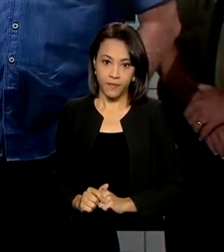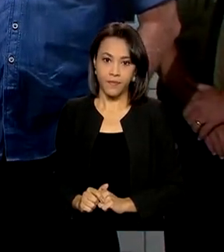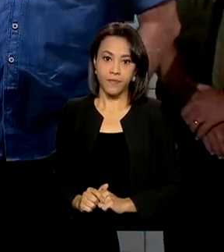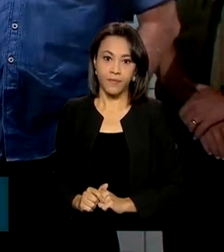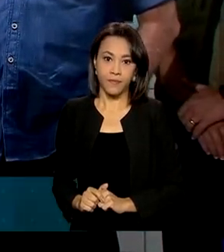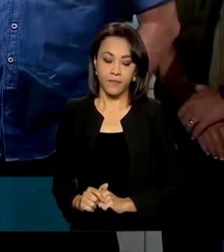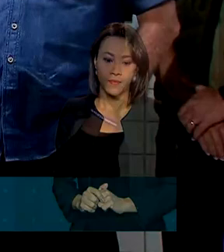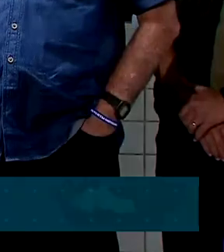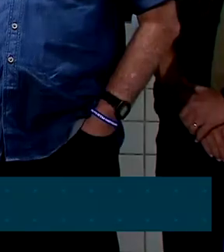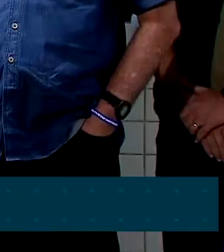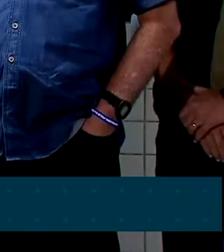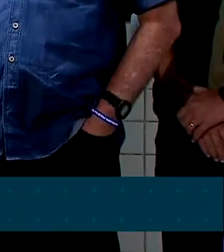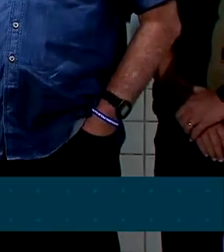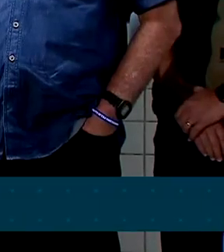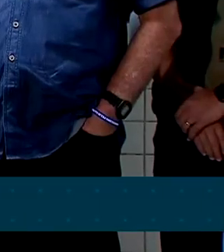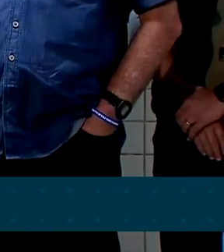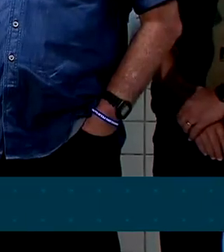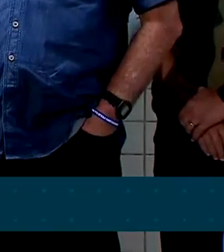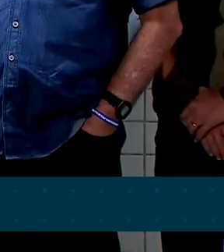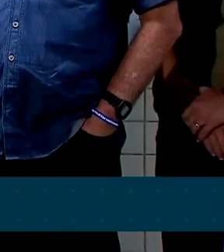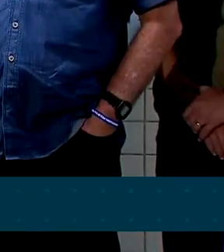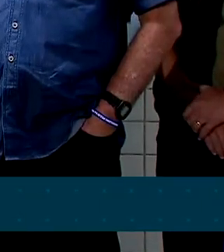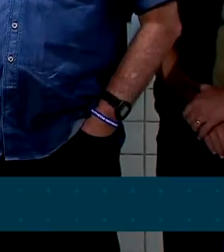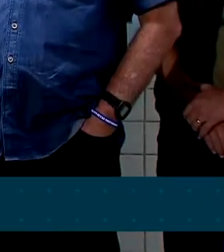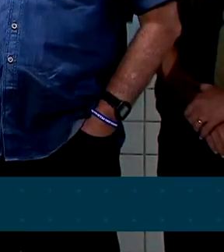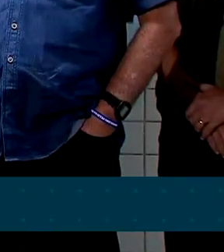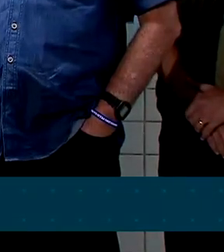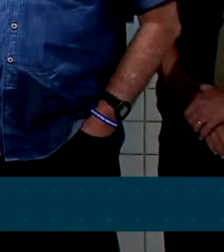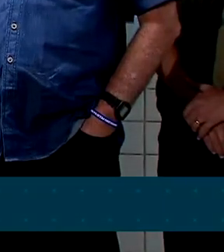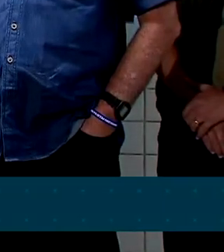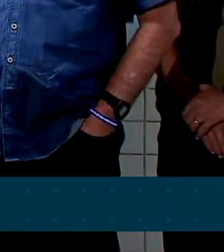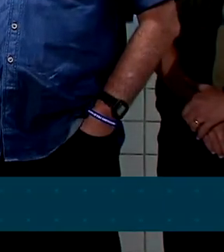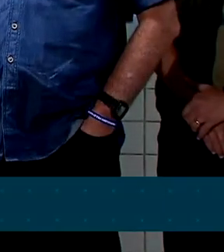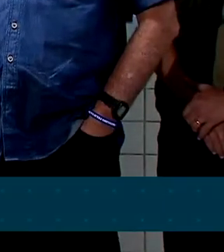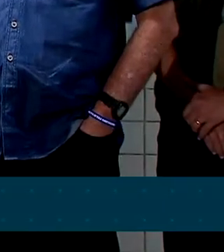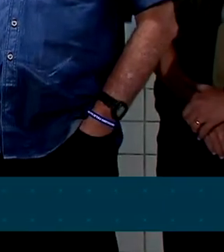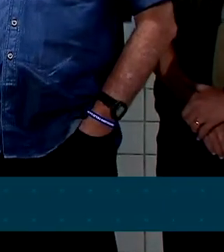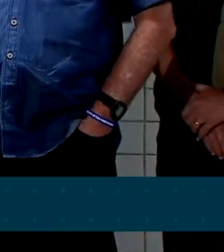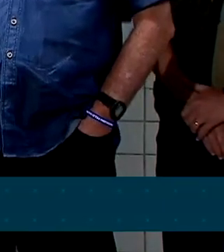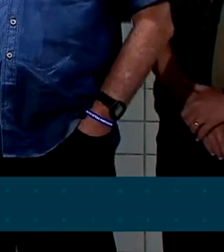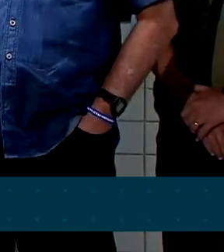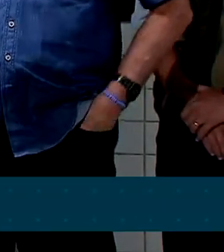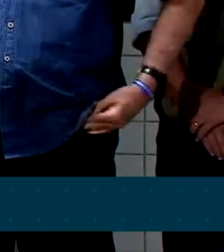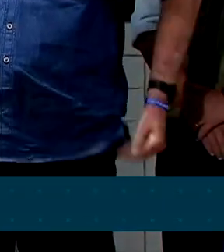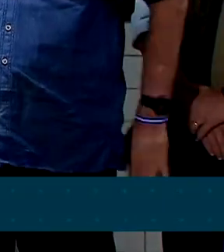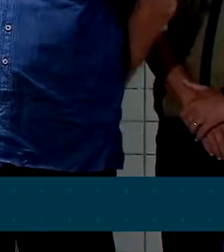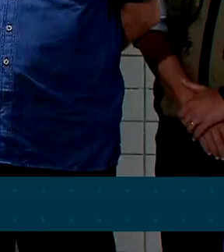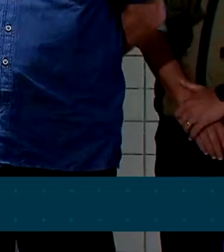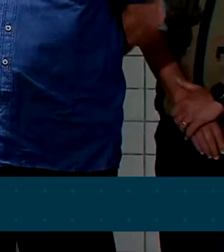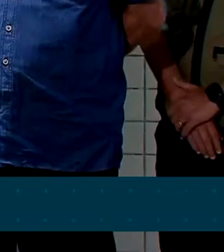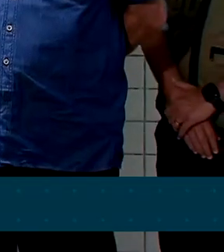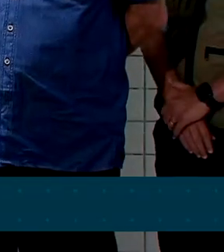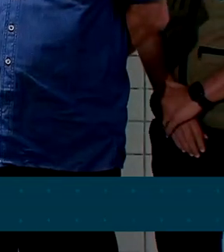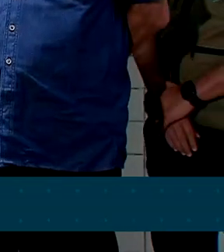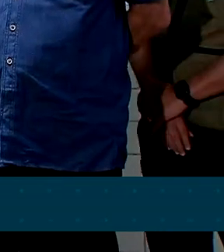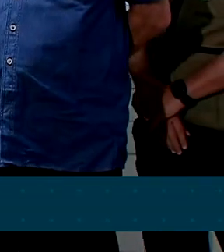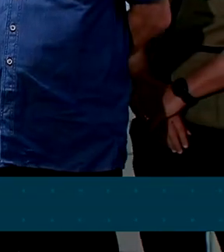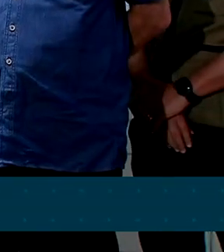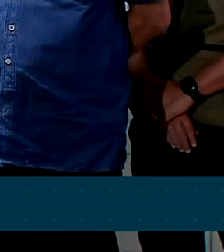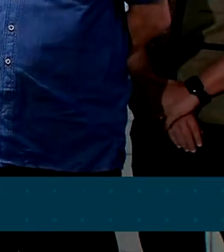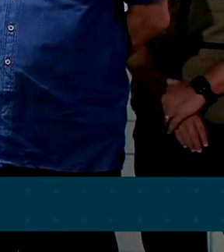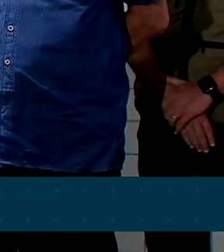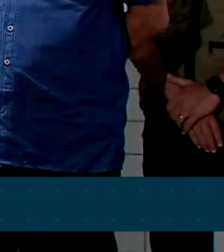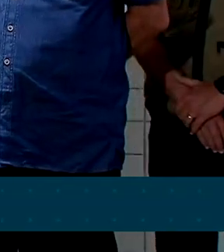nós também vamos fortalecer com recursos adicionais que podem chegar de acordo com o número de municípios onde a